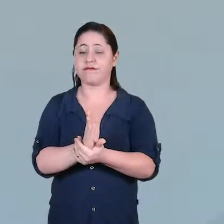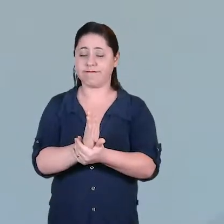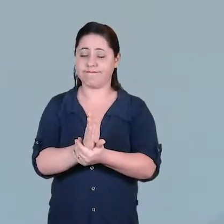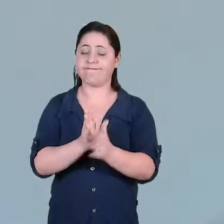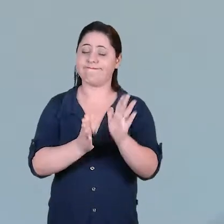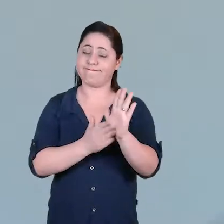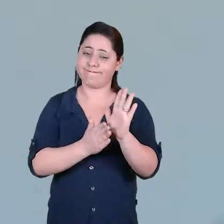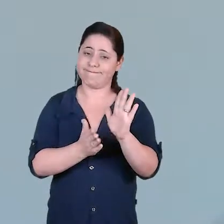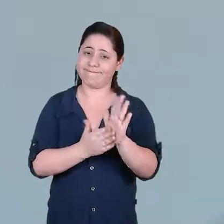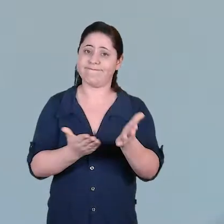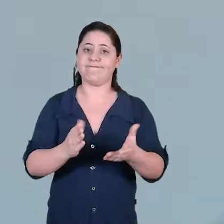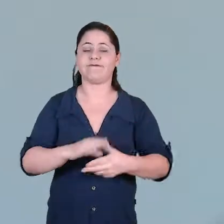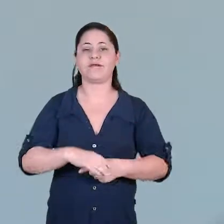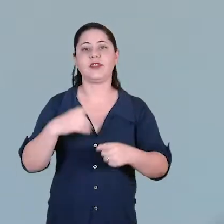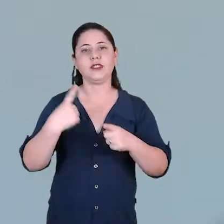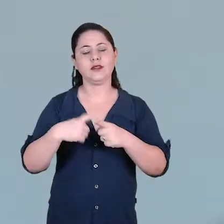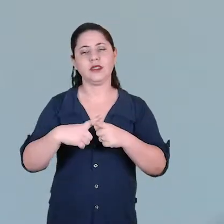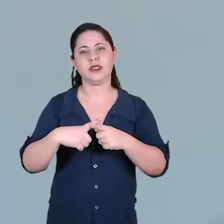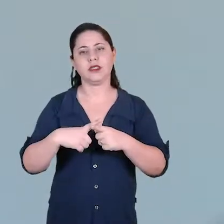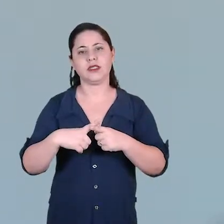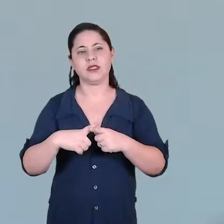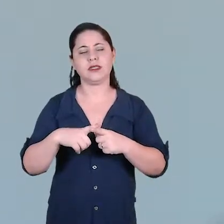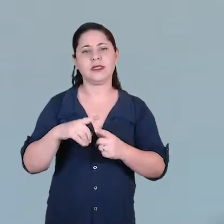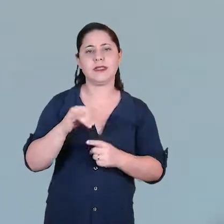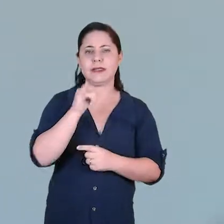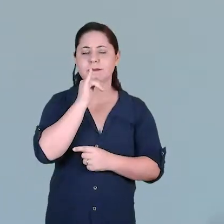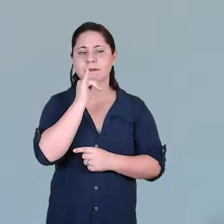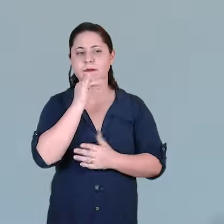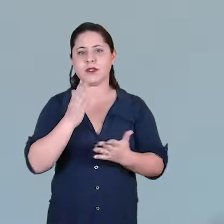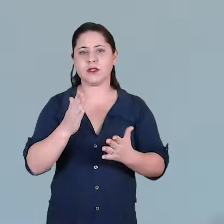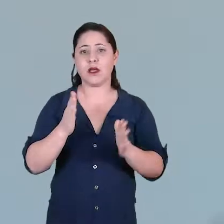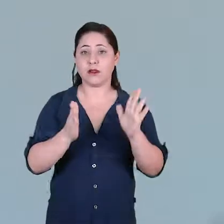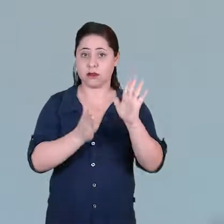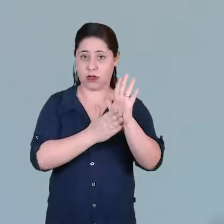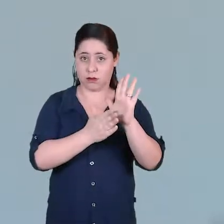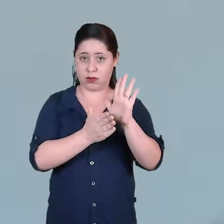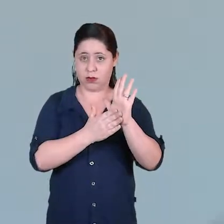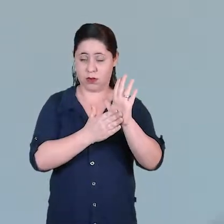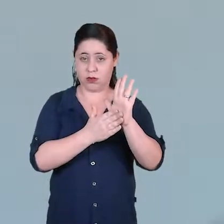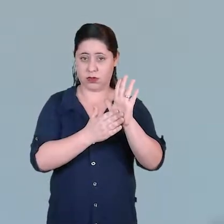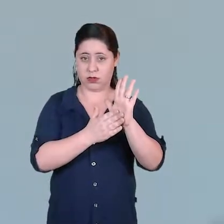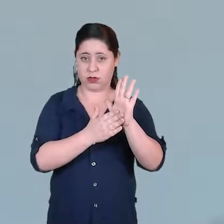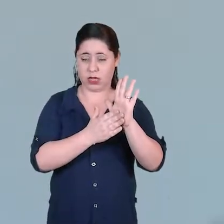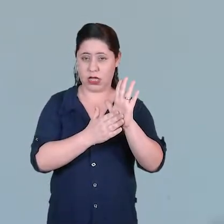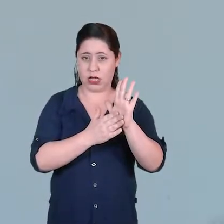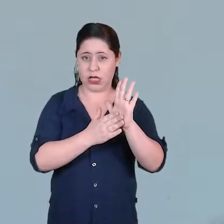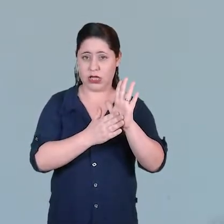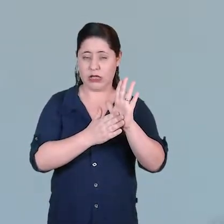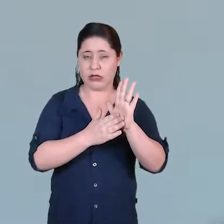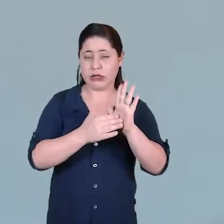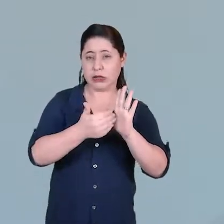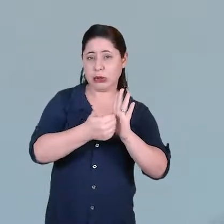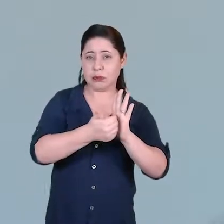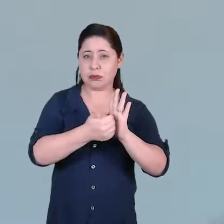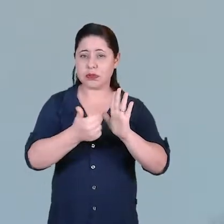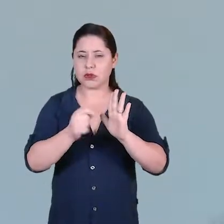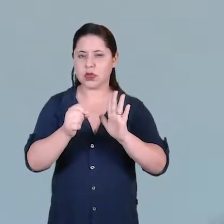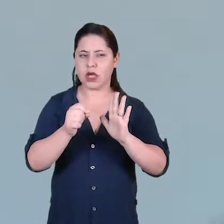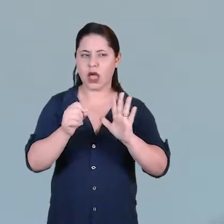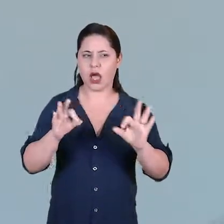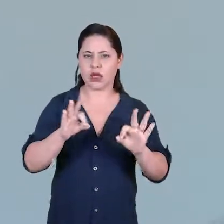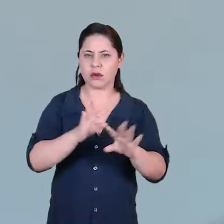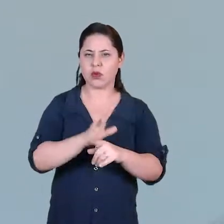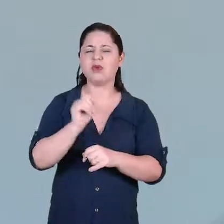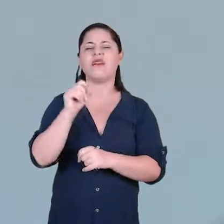aprovação da proposta. Porque há que se dizer também o seguinte, nesta proposta, a desconstitucionalização não acabou.